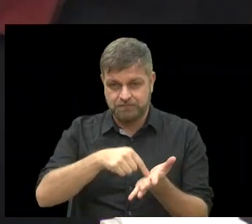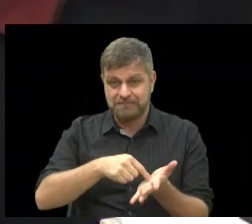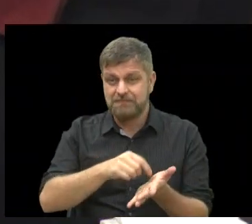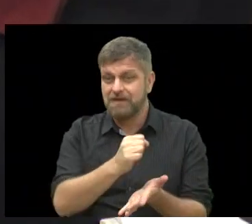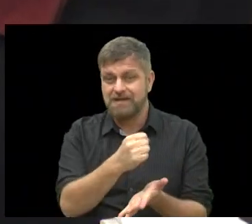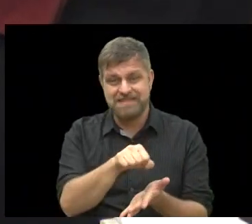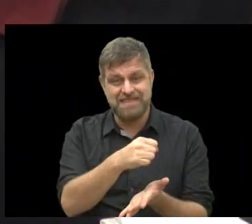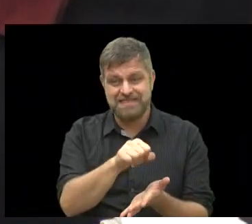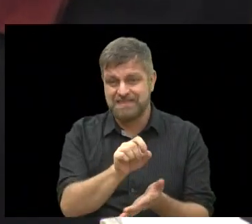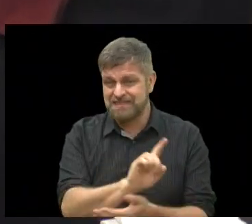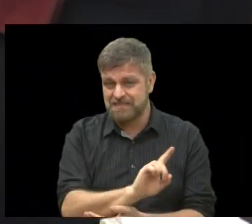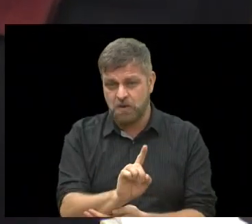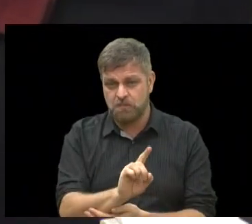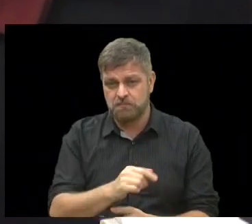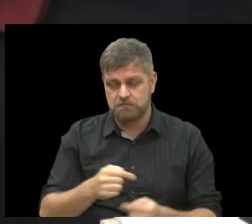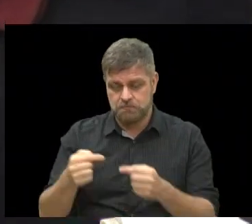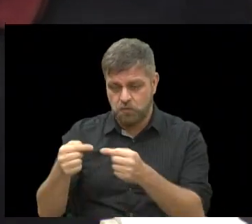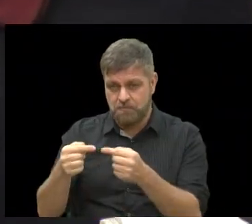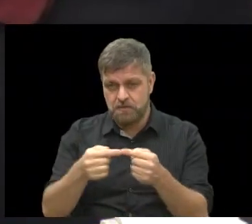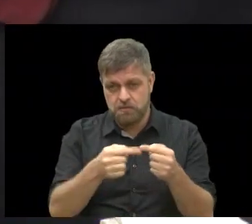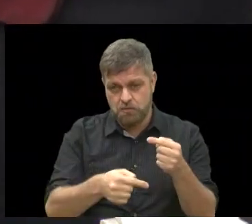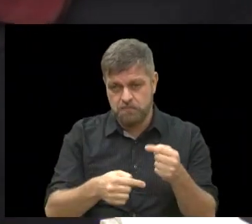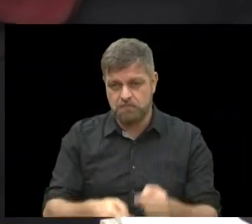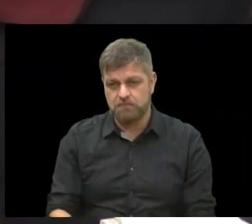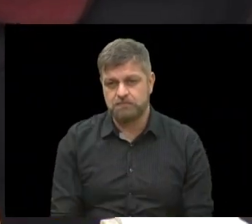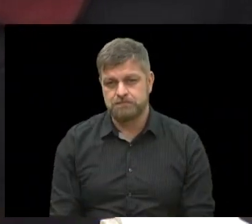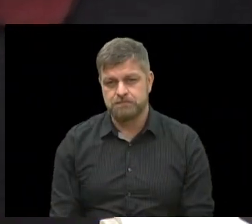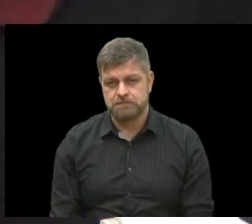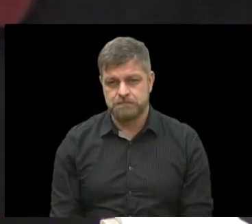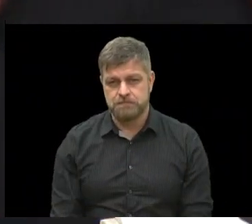não. Em votação.